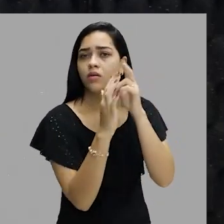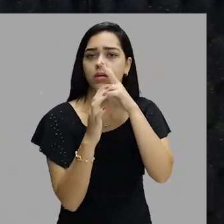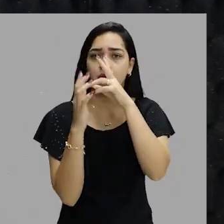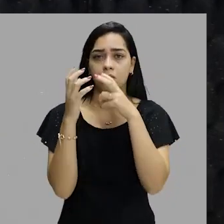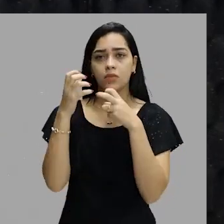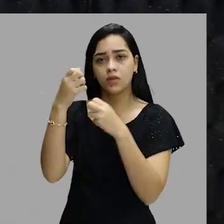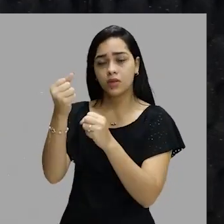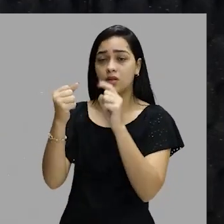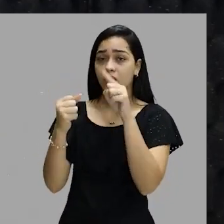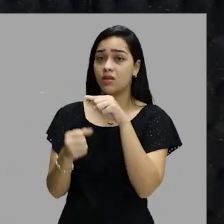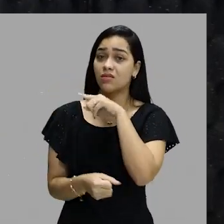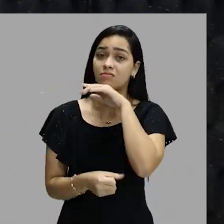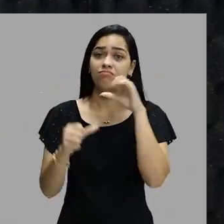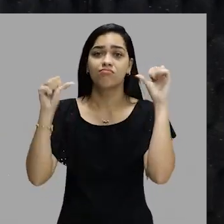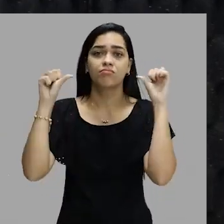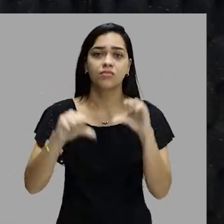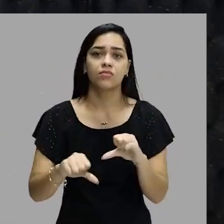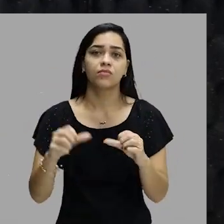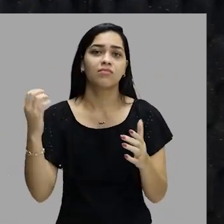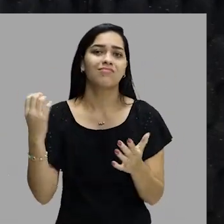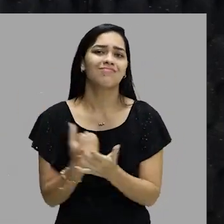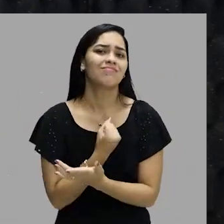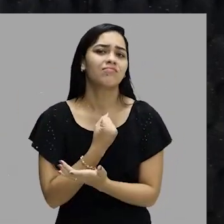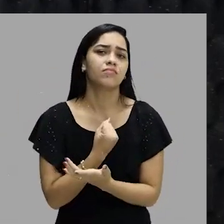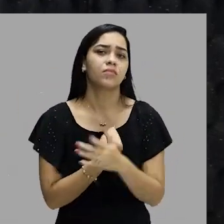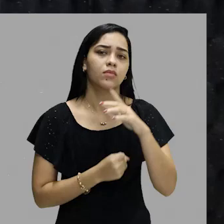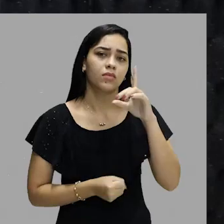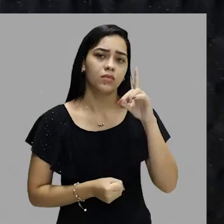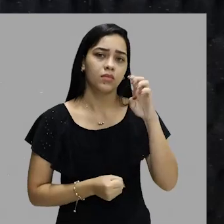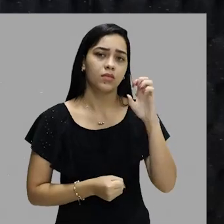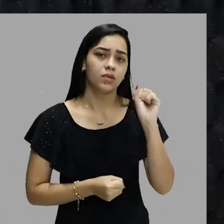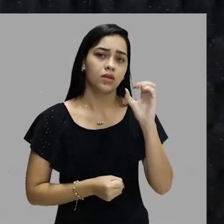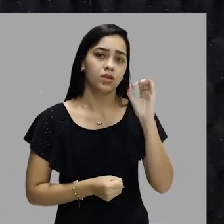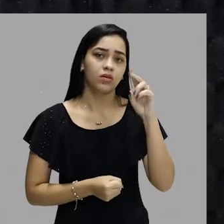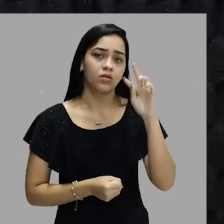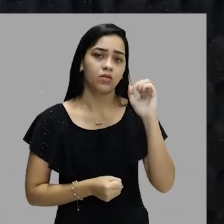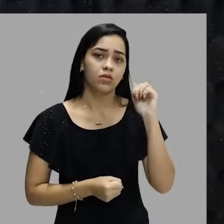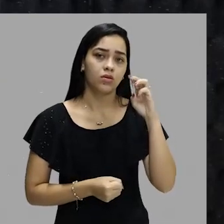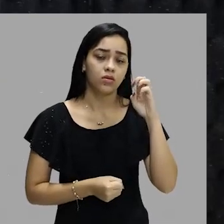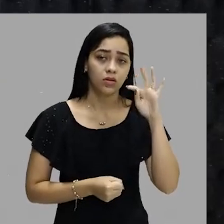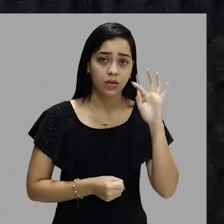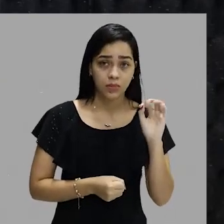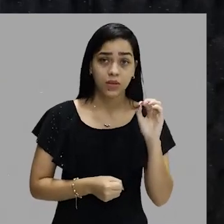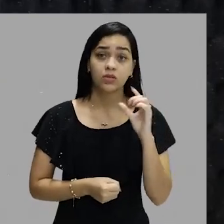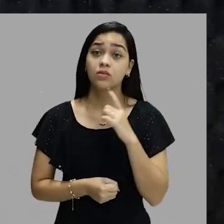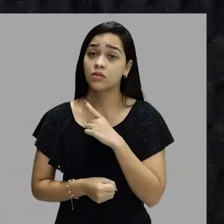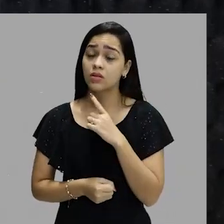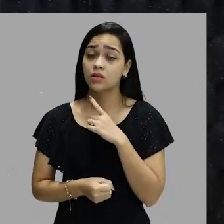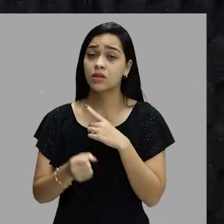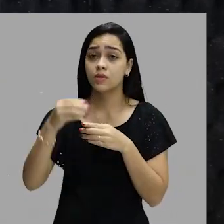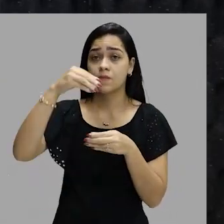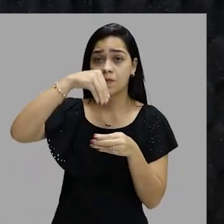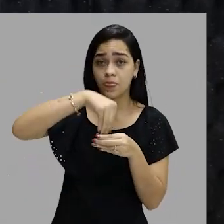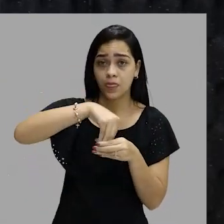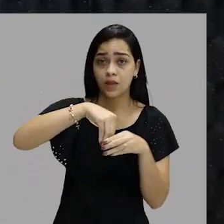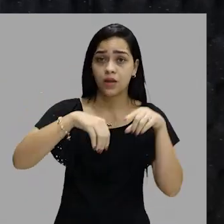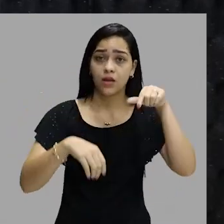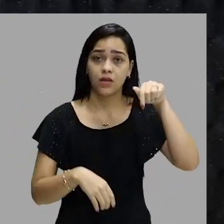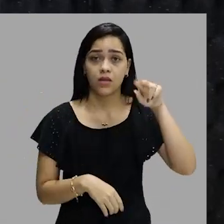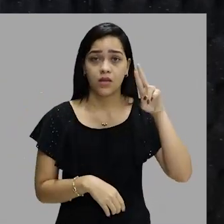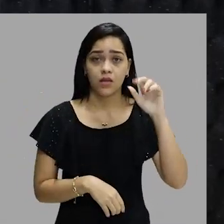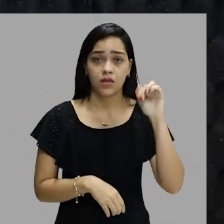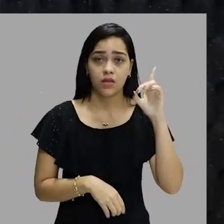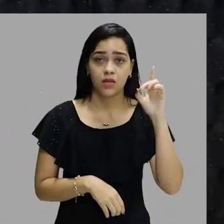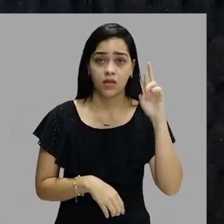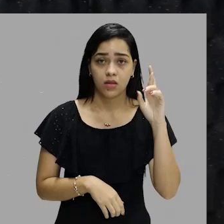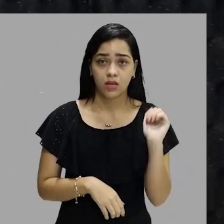poder é frustrada, ó, o descontentamento. Então, eu tenho um descontentamento dentro da quadra, certo?